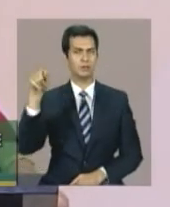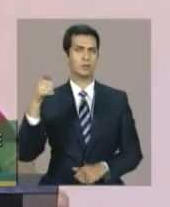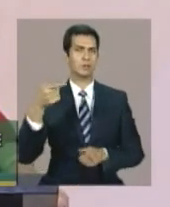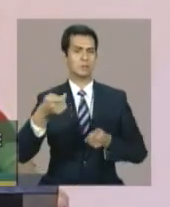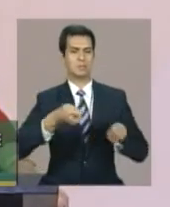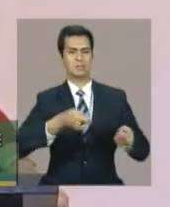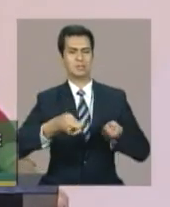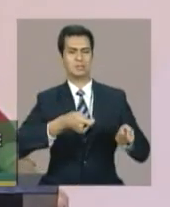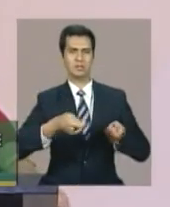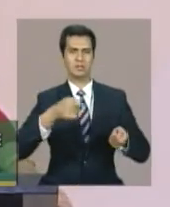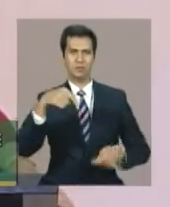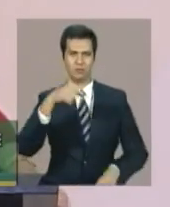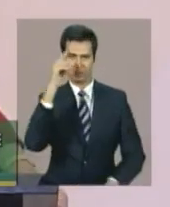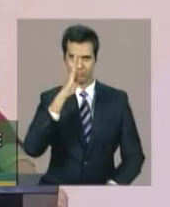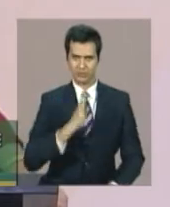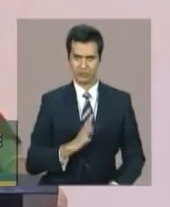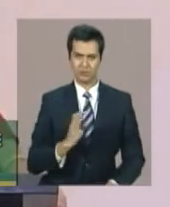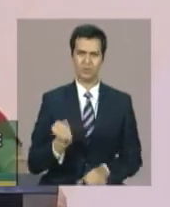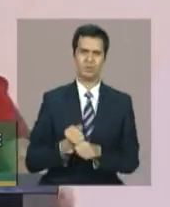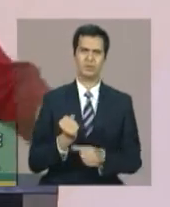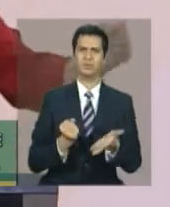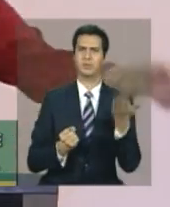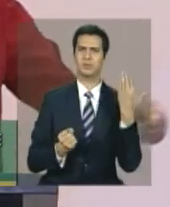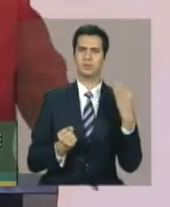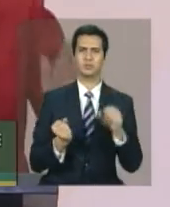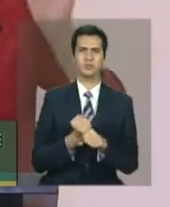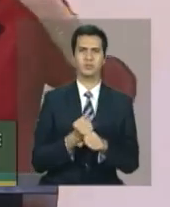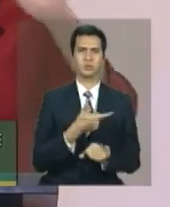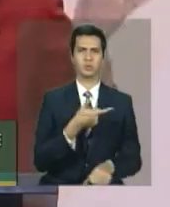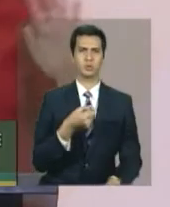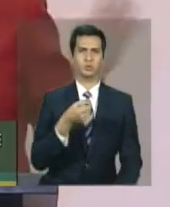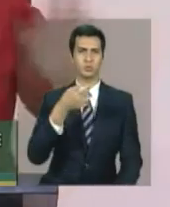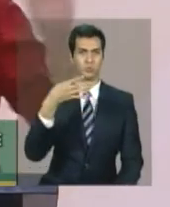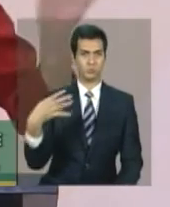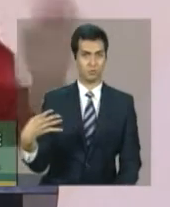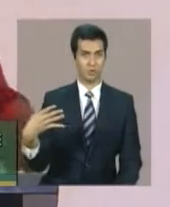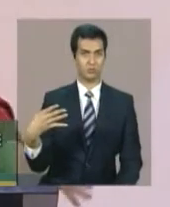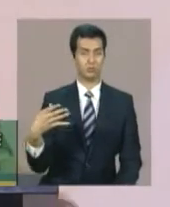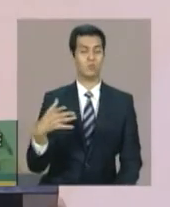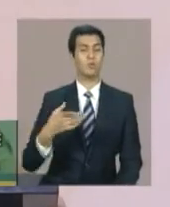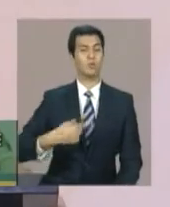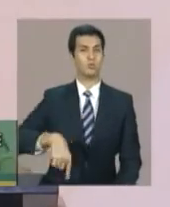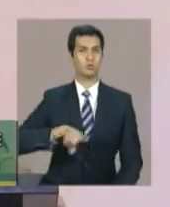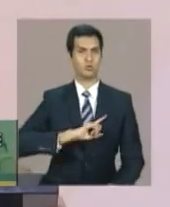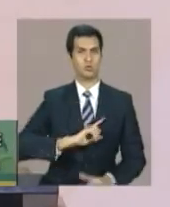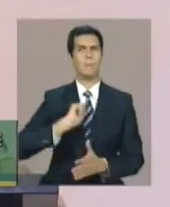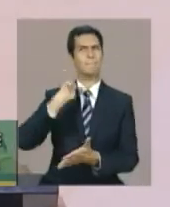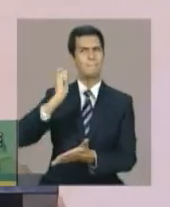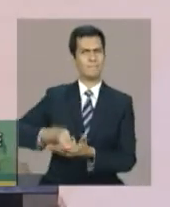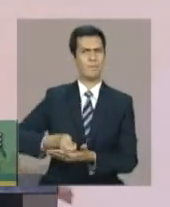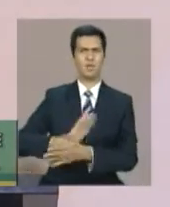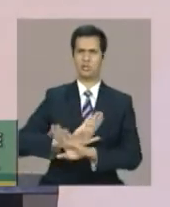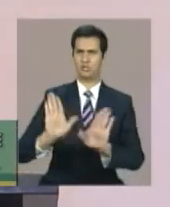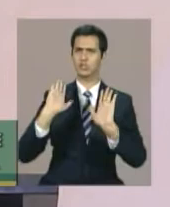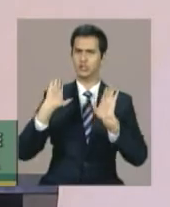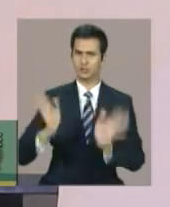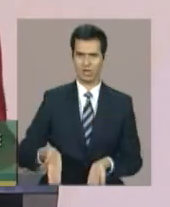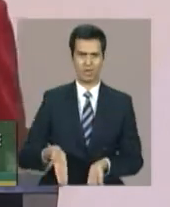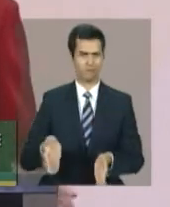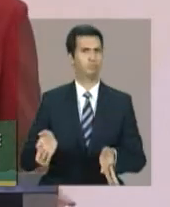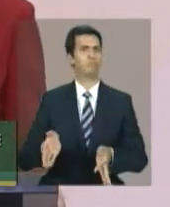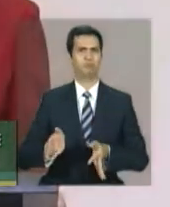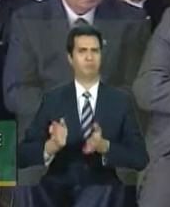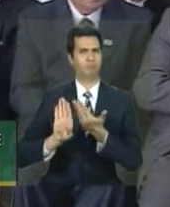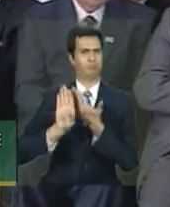de 2004, antes da gente ter pago o fundo e nos libertado no monitoramento do Fundo Monetário,